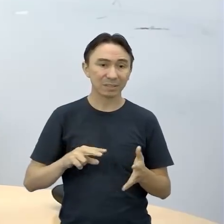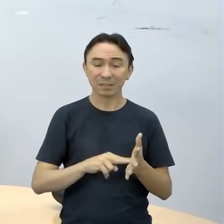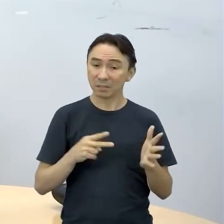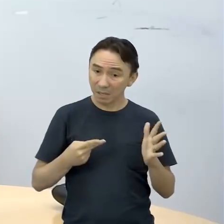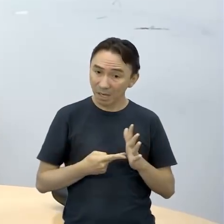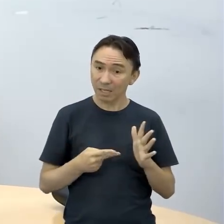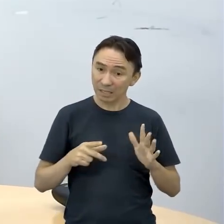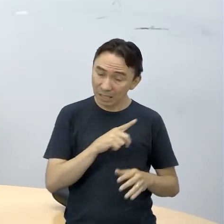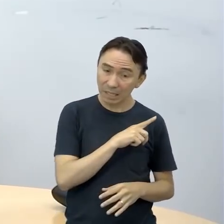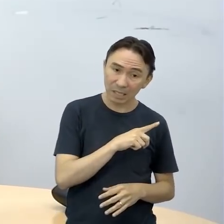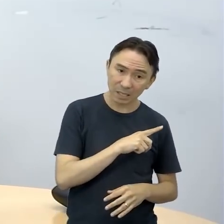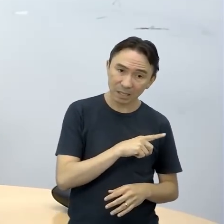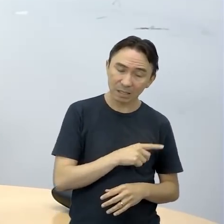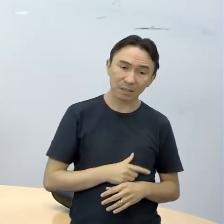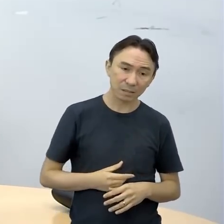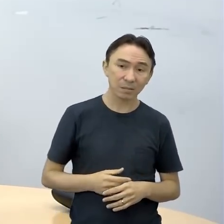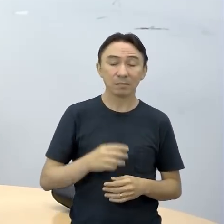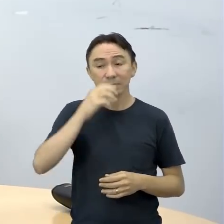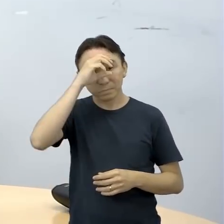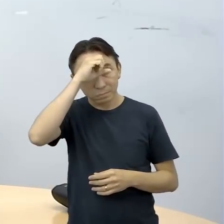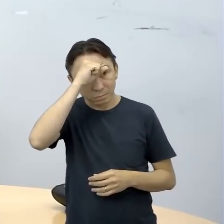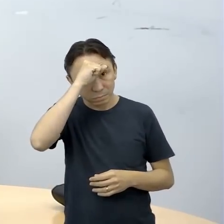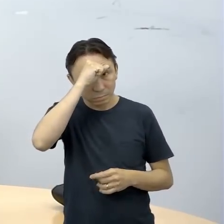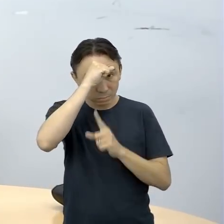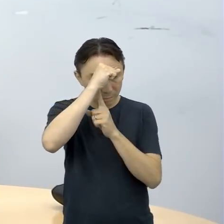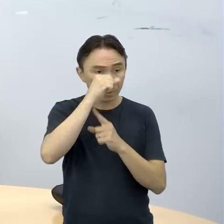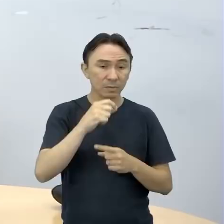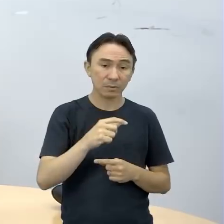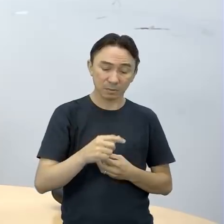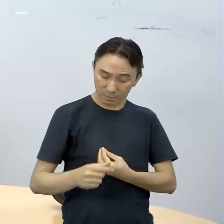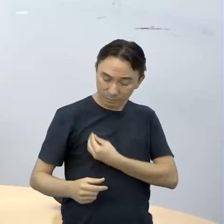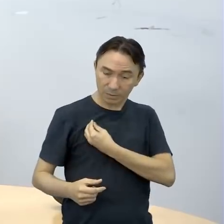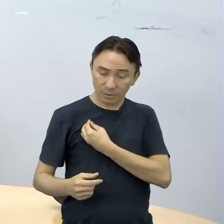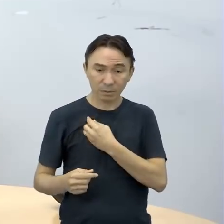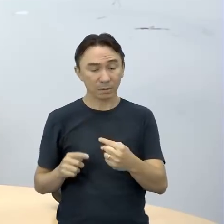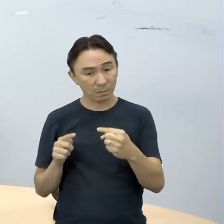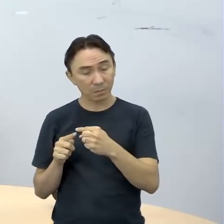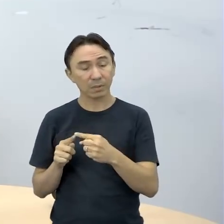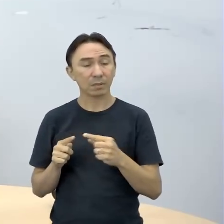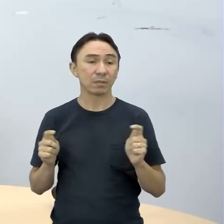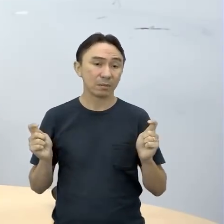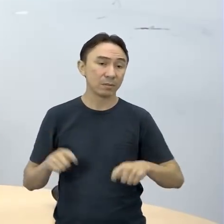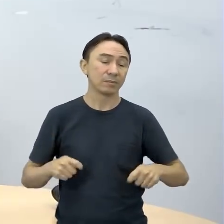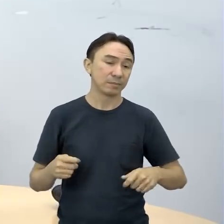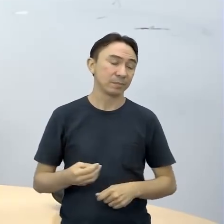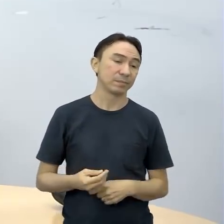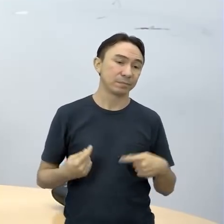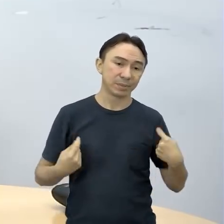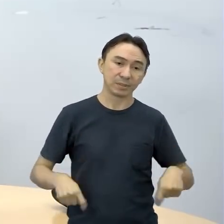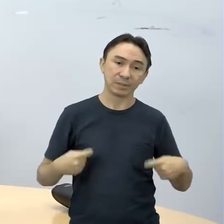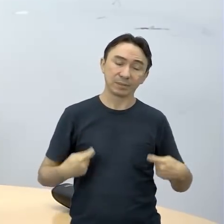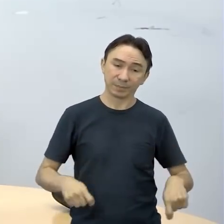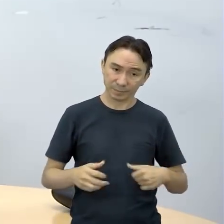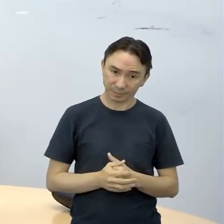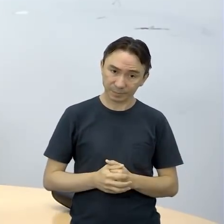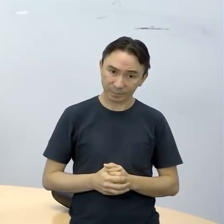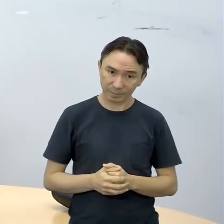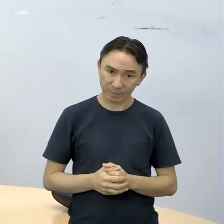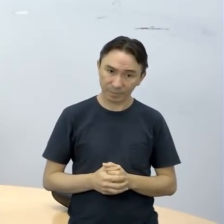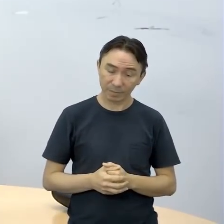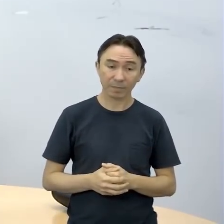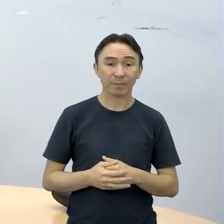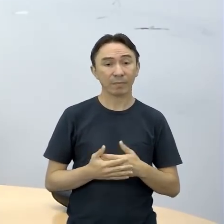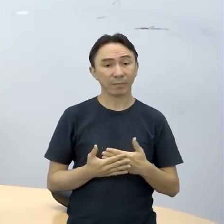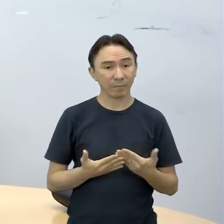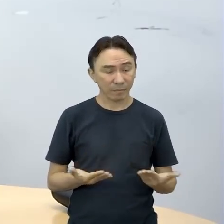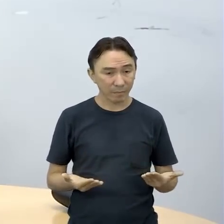aprendizado precisa estar próximo do cotidiano dos estudantes. Esse aprendizado precisa fazer parte do dia a dia.